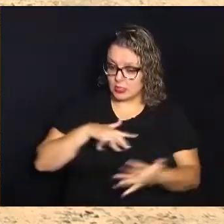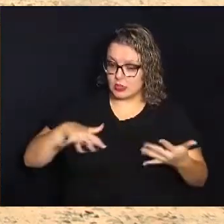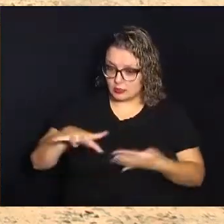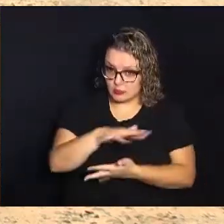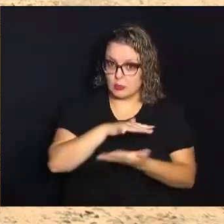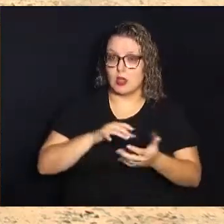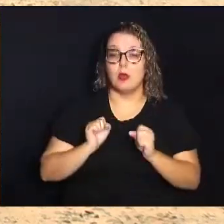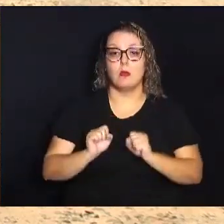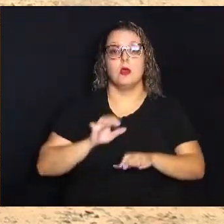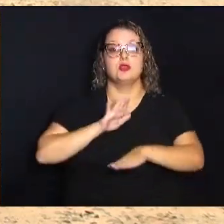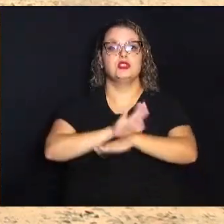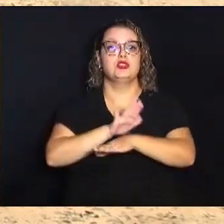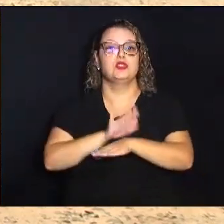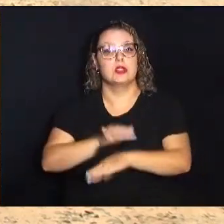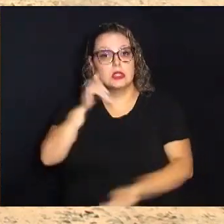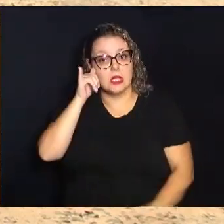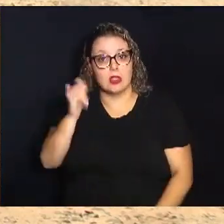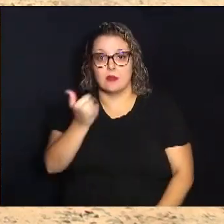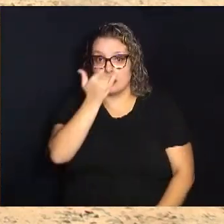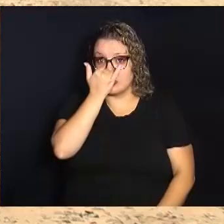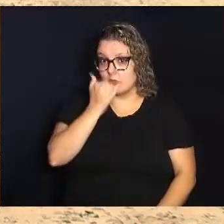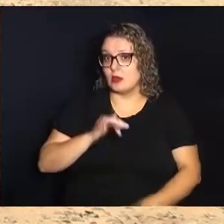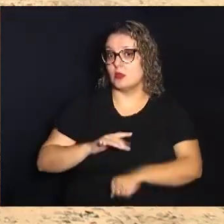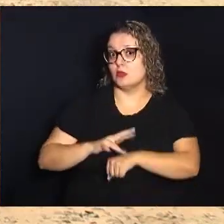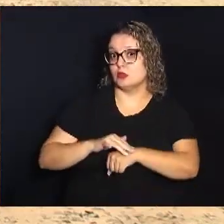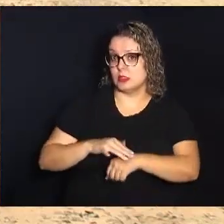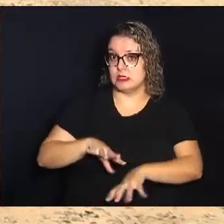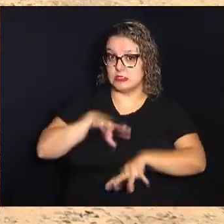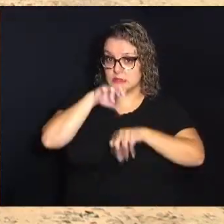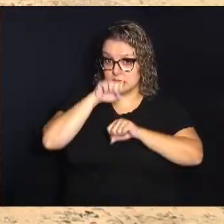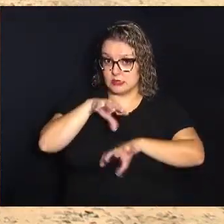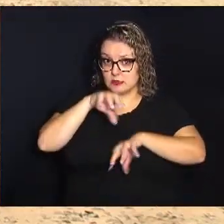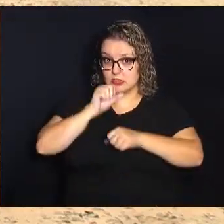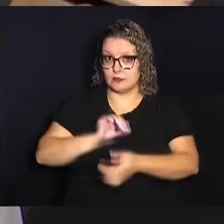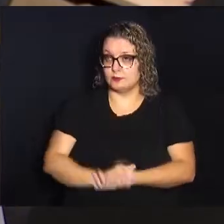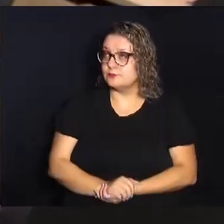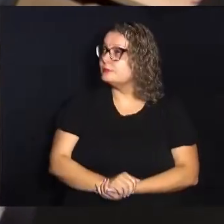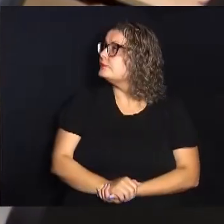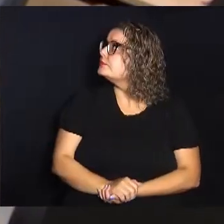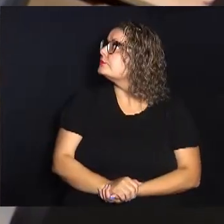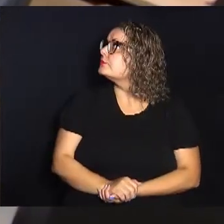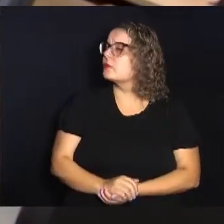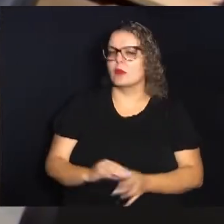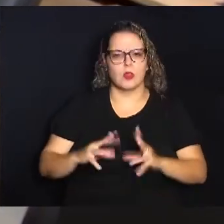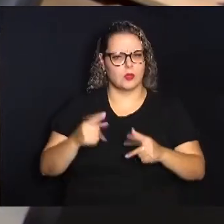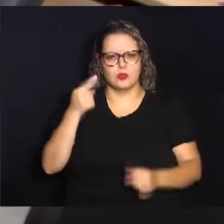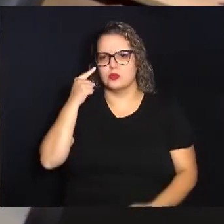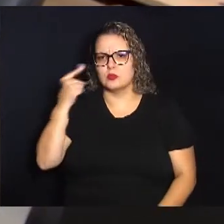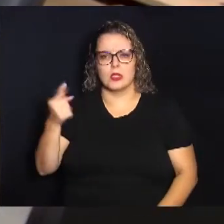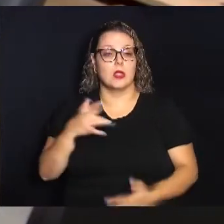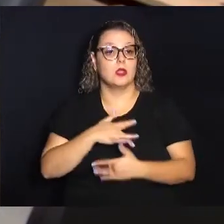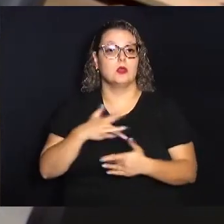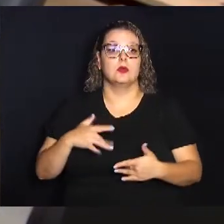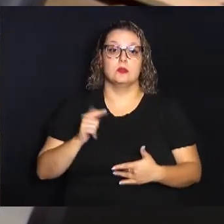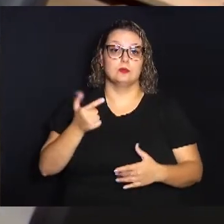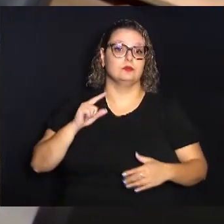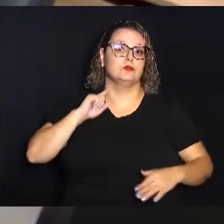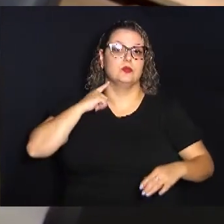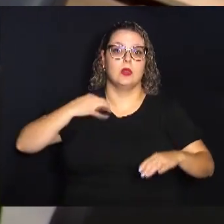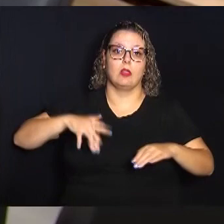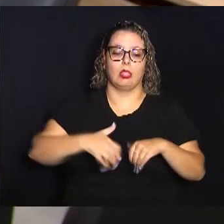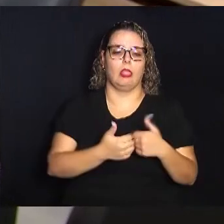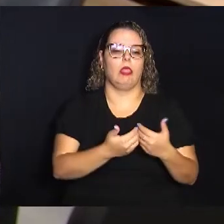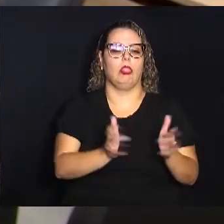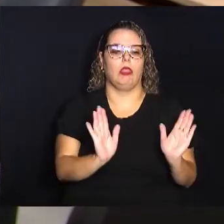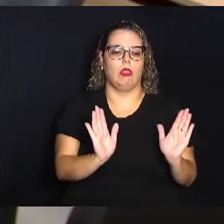ele pode também ajudar na prevenção contra doenças respiratórias tudo que você imaginara saúde tem